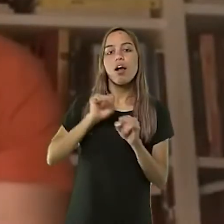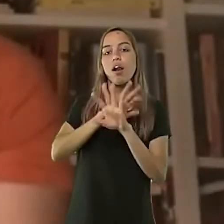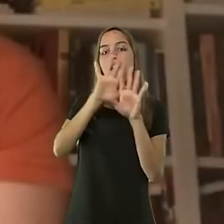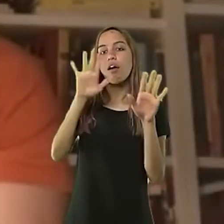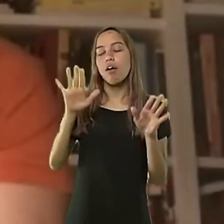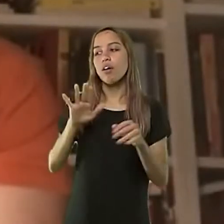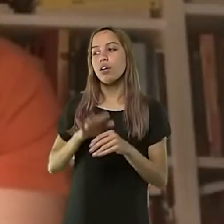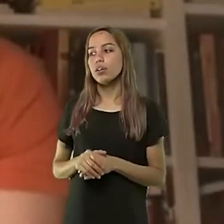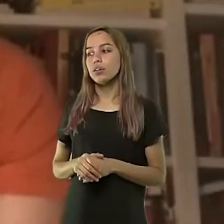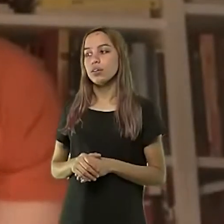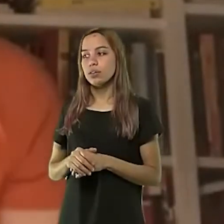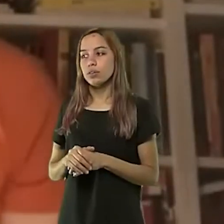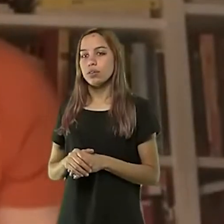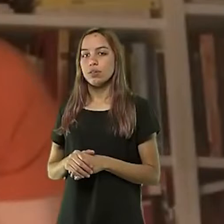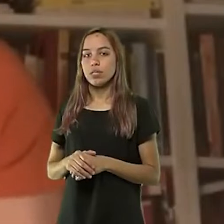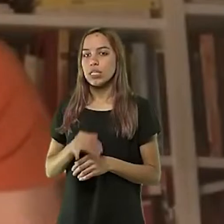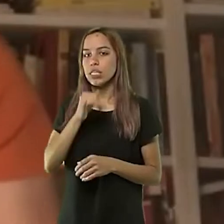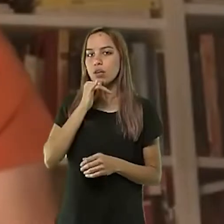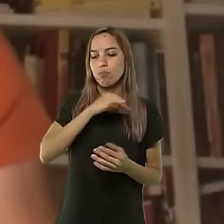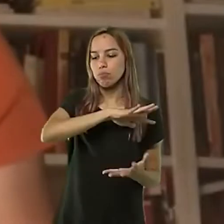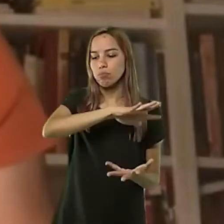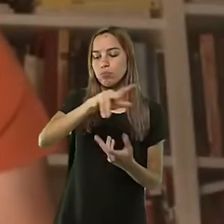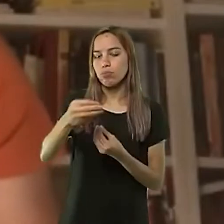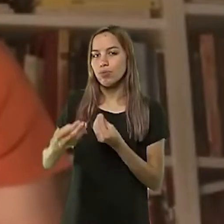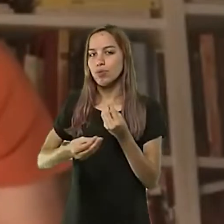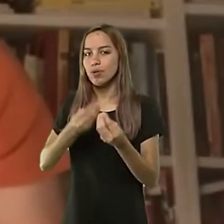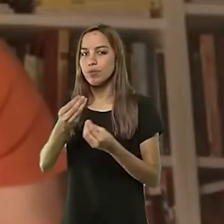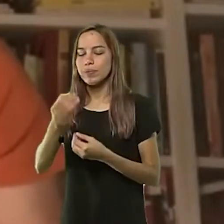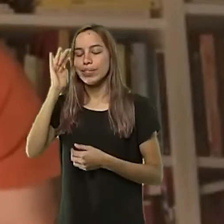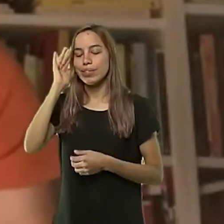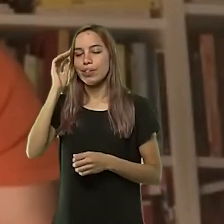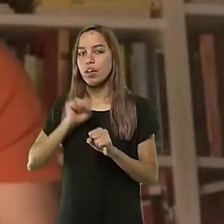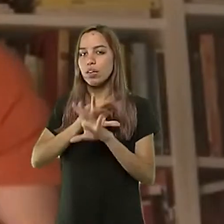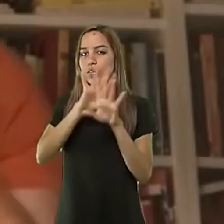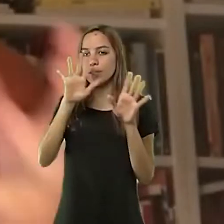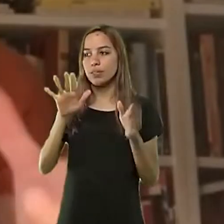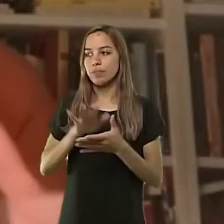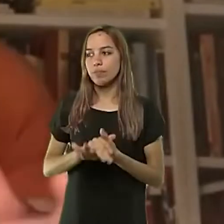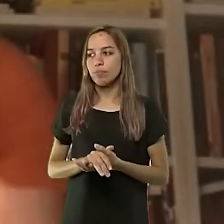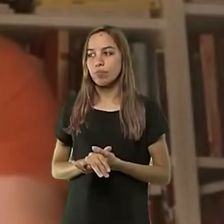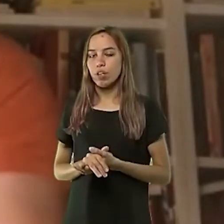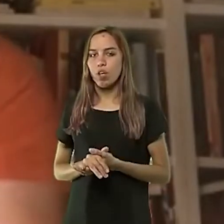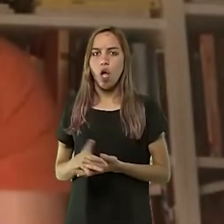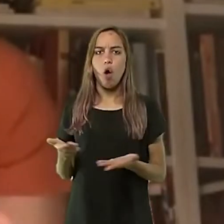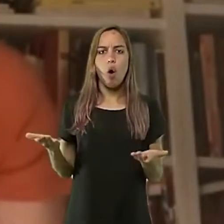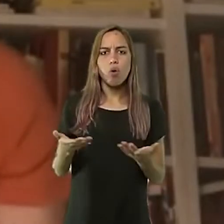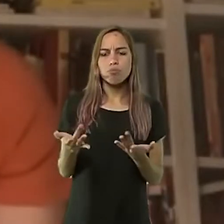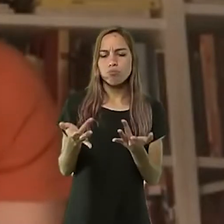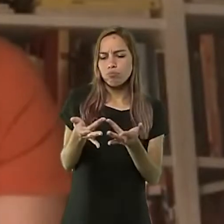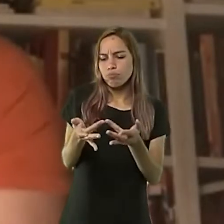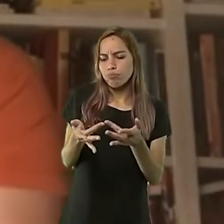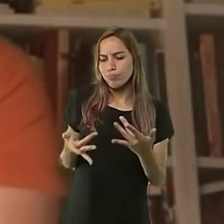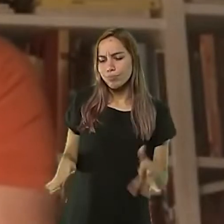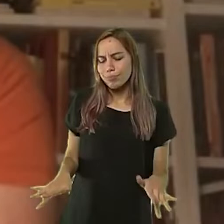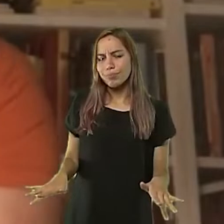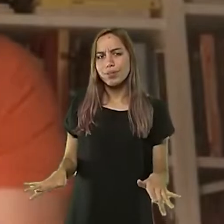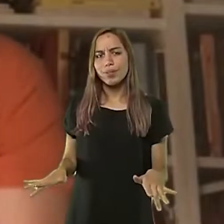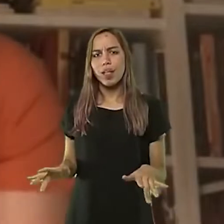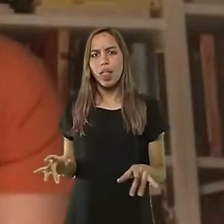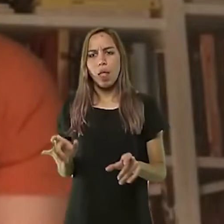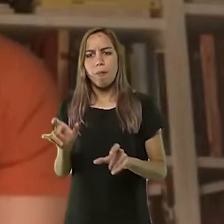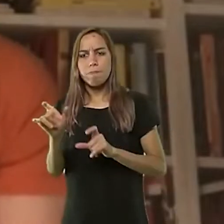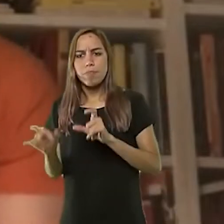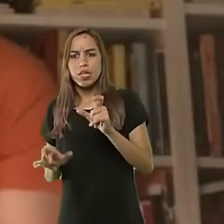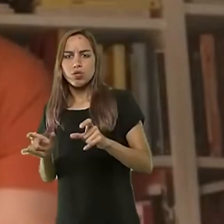imagética do mundo à nossa volta. E por isso creio que é uma coisa natural, é natural para o fruidor e é natural para o